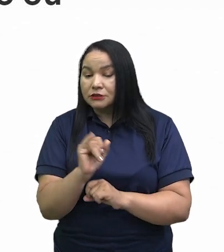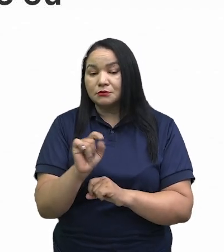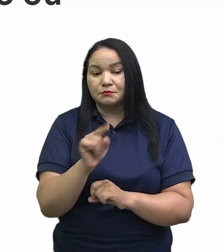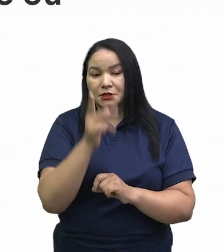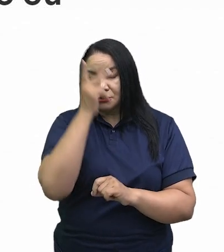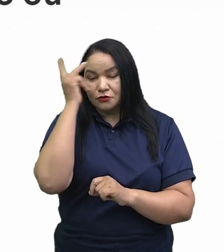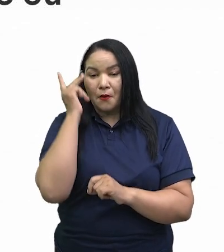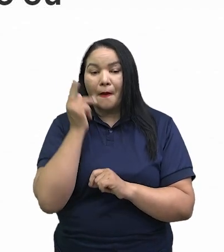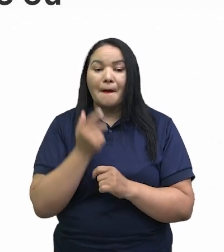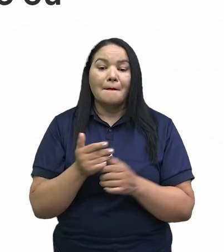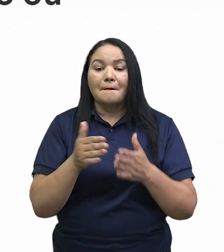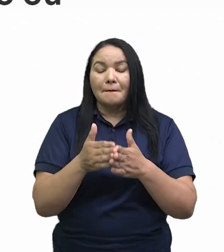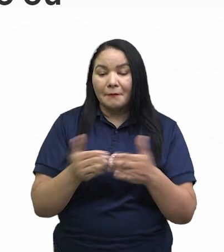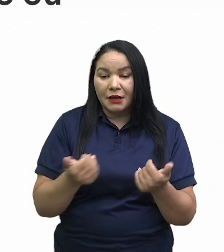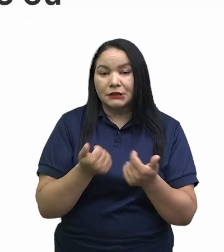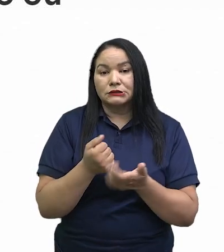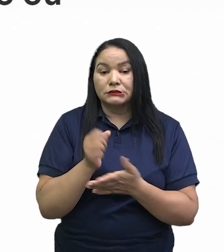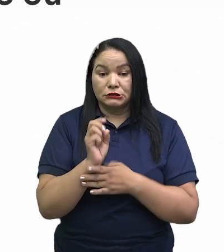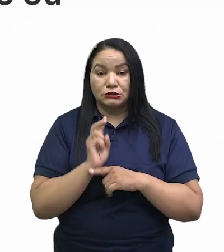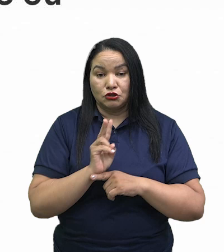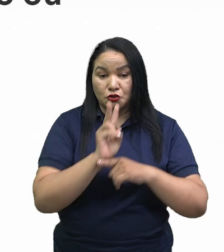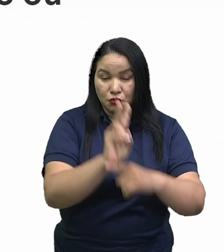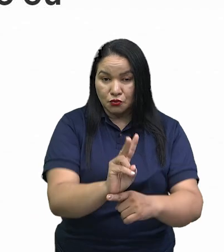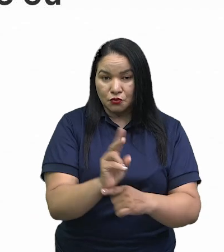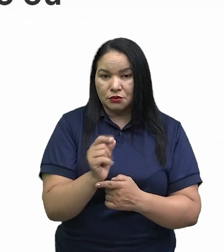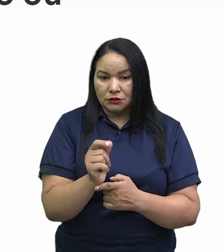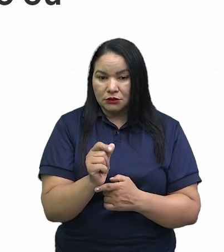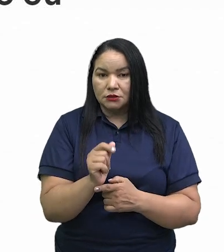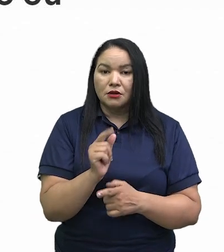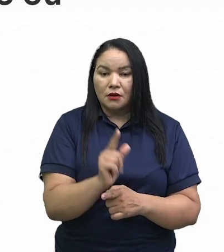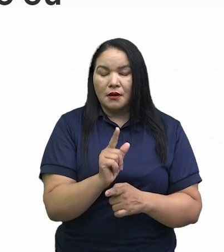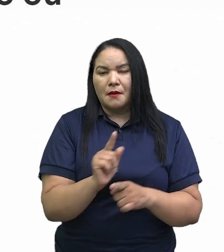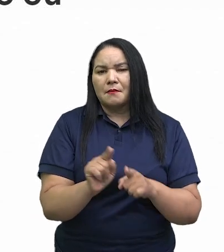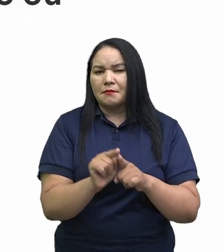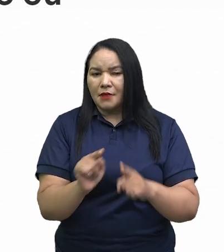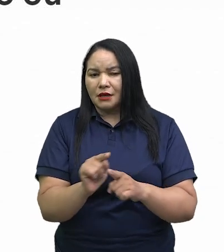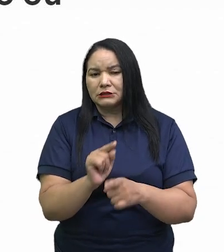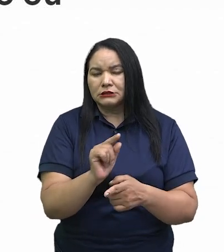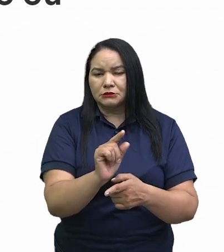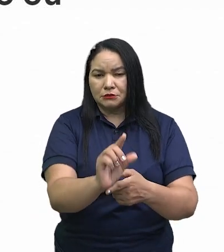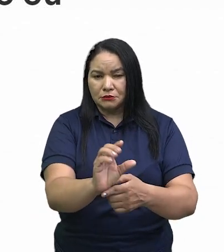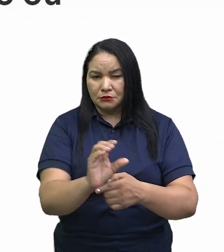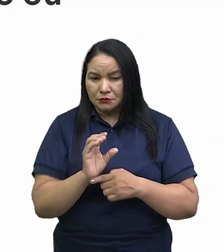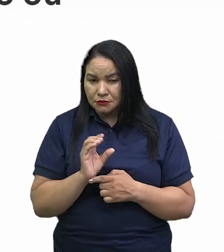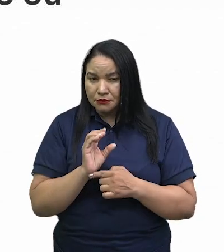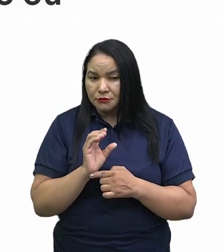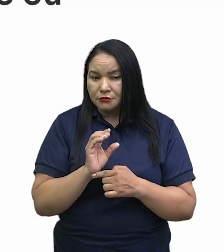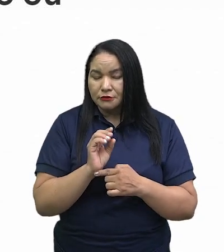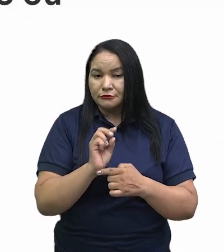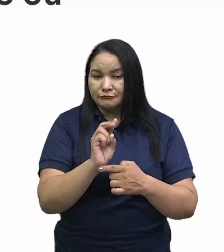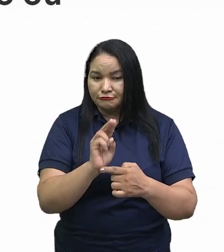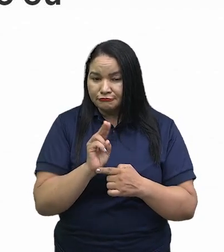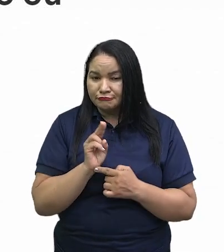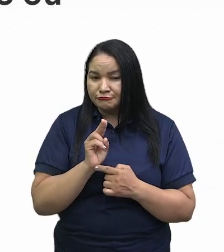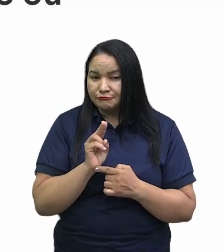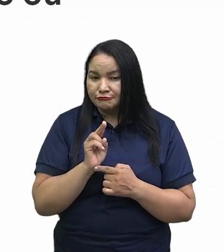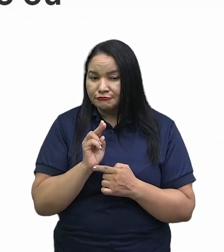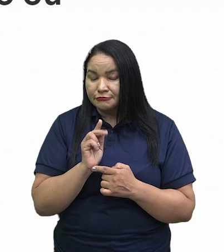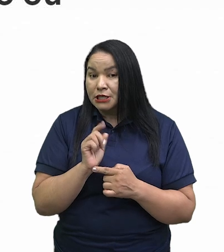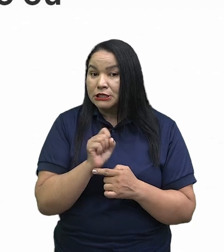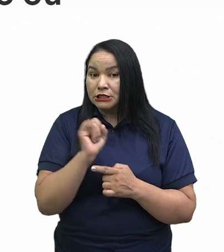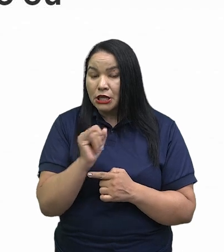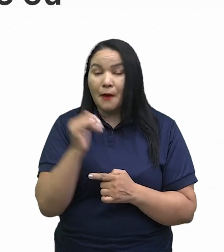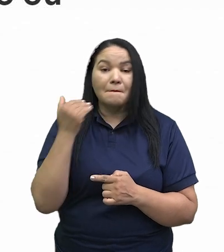um dinheiro emprestado, você vai de bom grado. Mas será que essa pessoa vai te devolver? Não é? Se o banco empresta, será